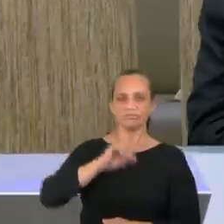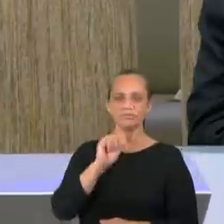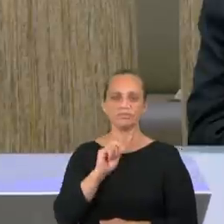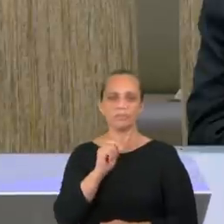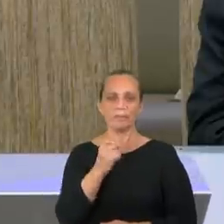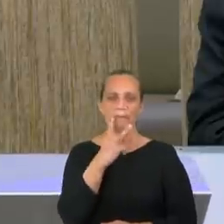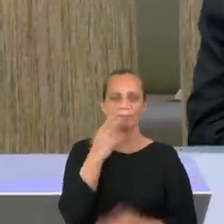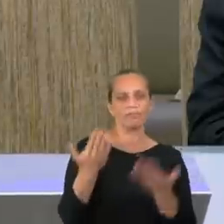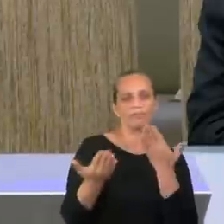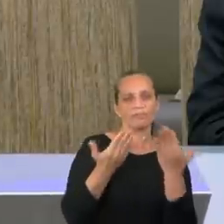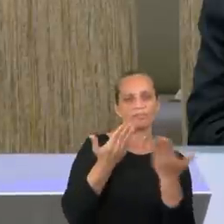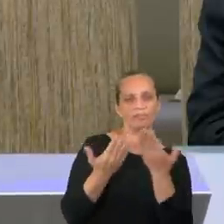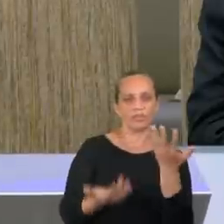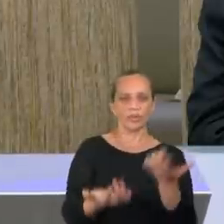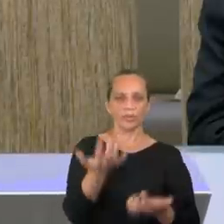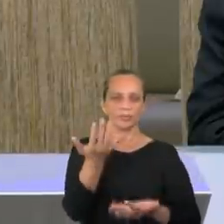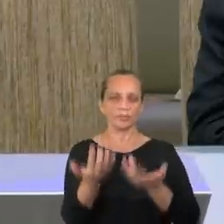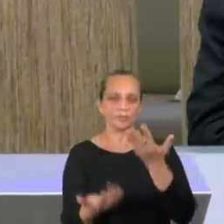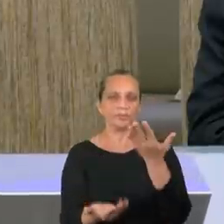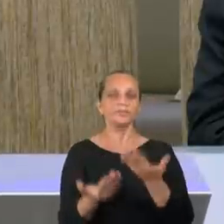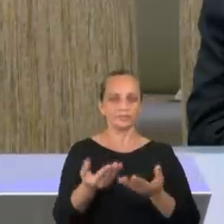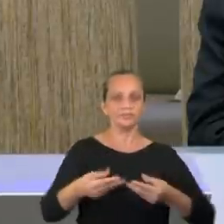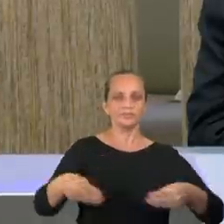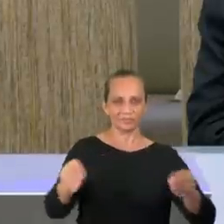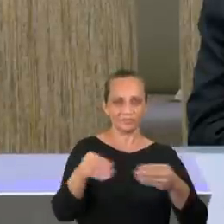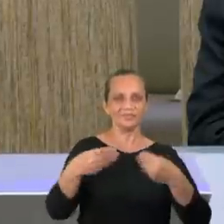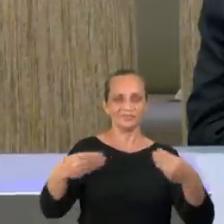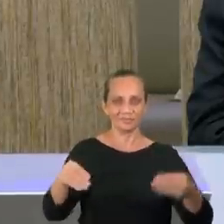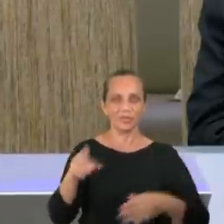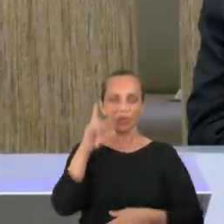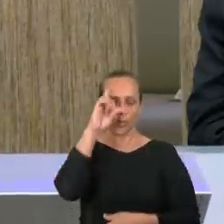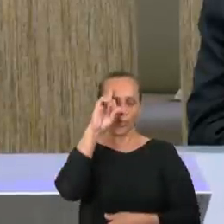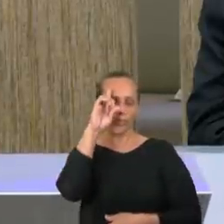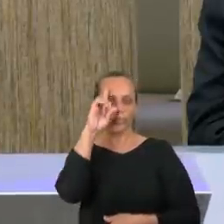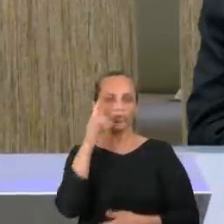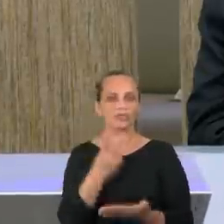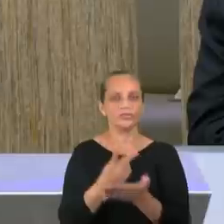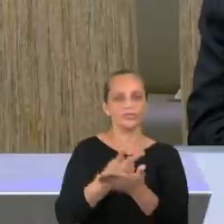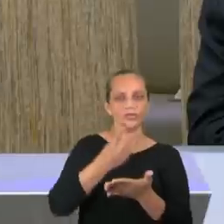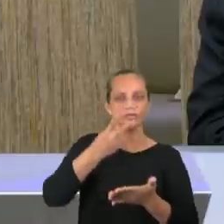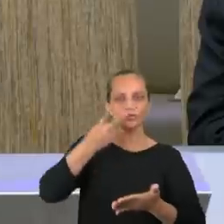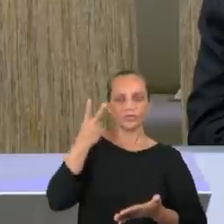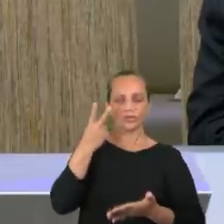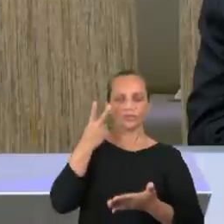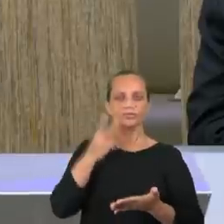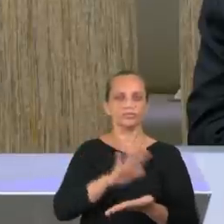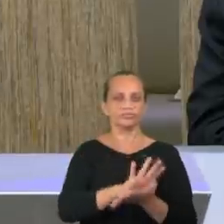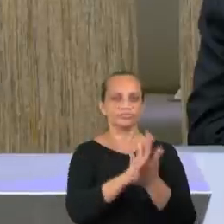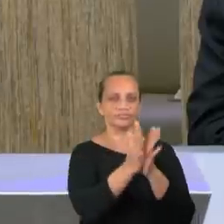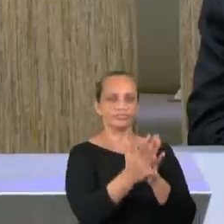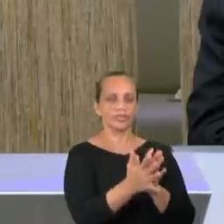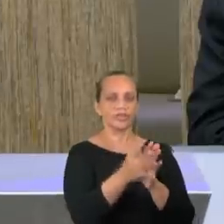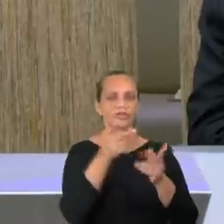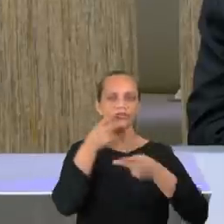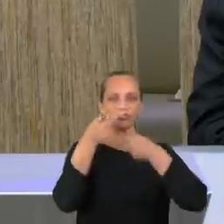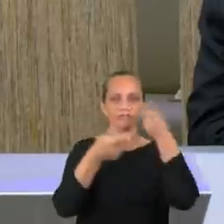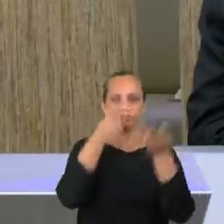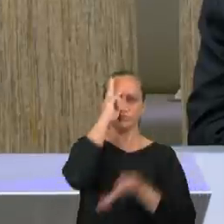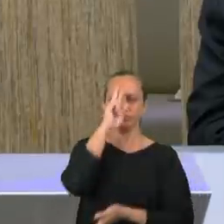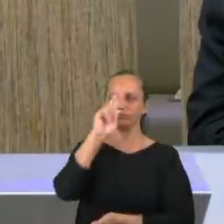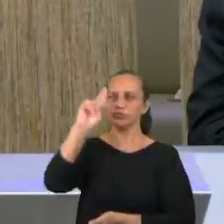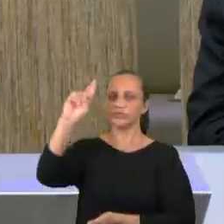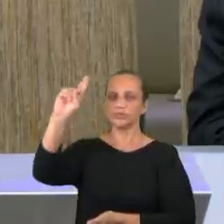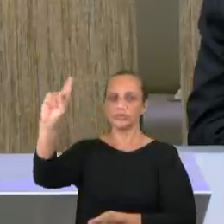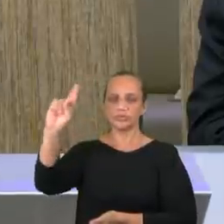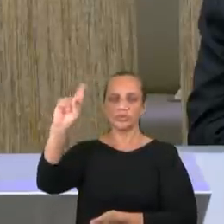palha, e o dia que está para vir os abrasará, diz o Senhor dos Exércitos, de sorte que lhes